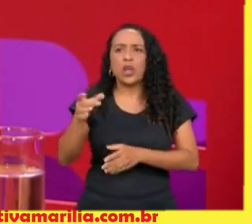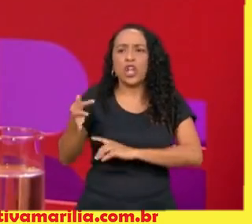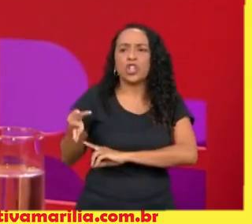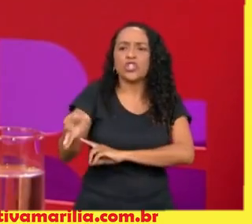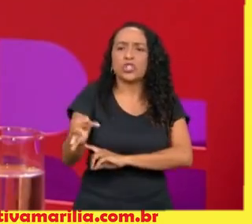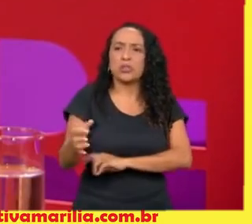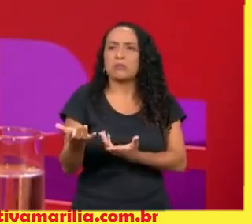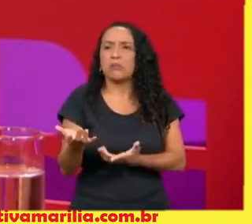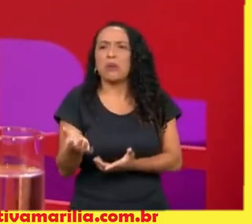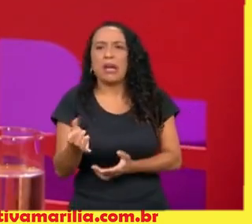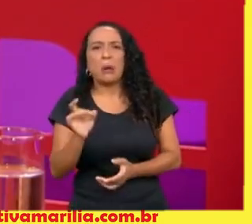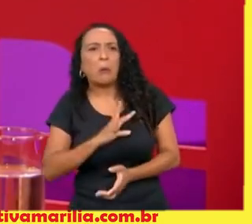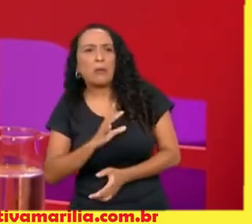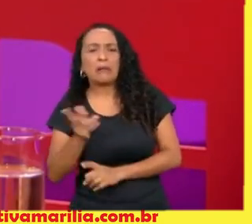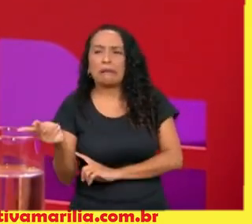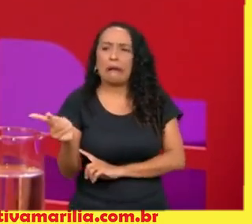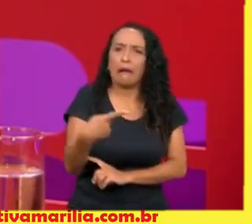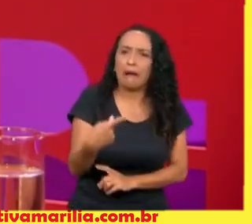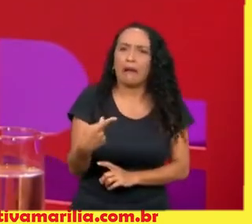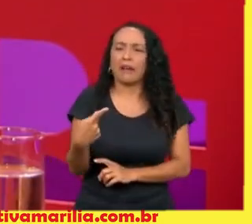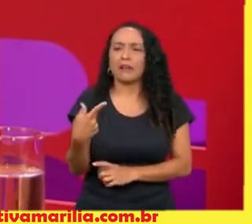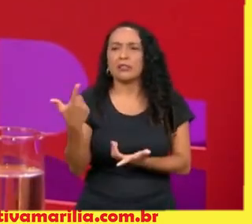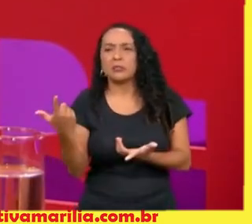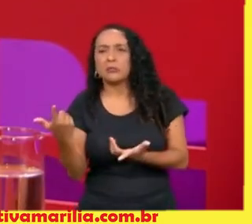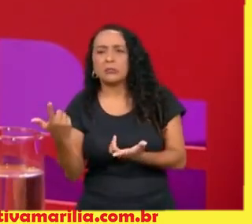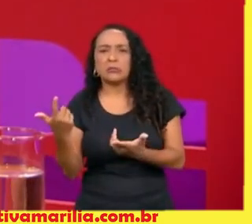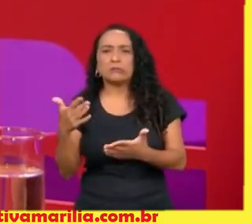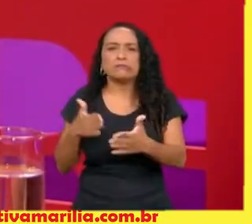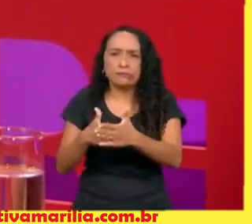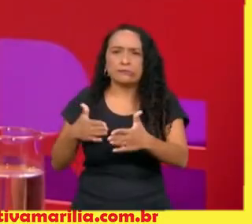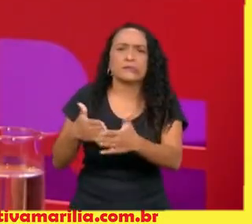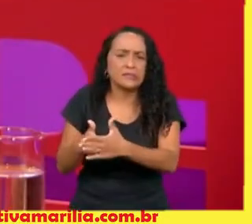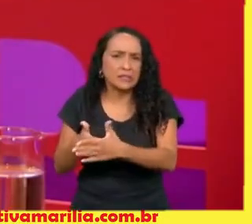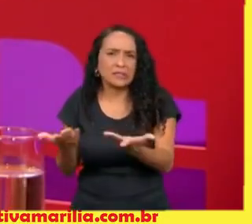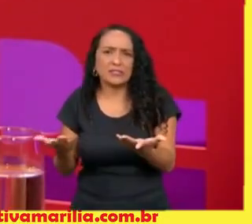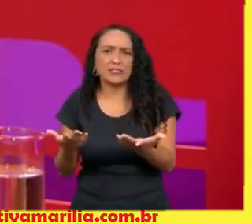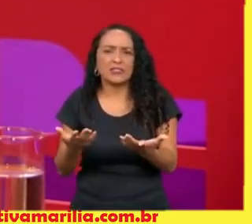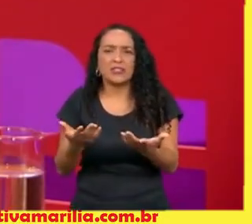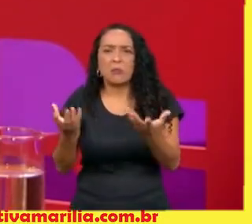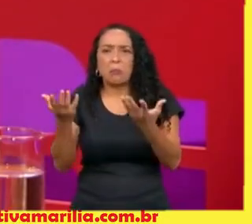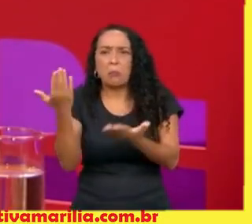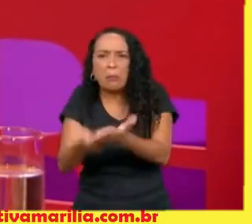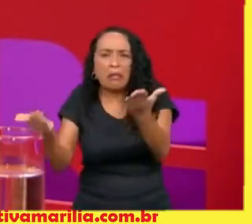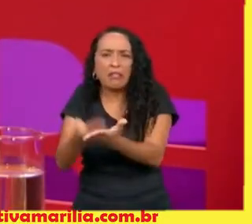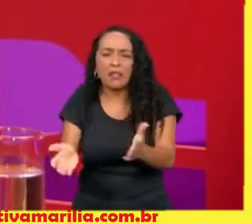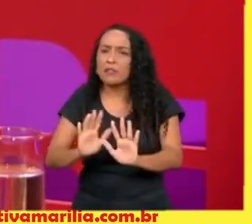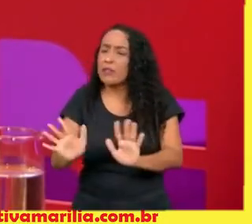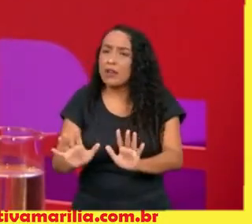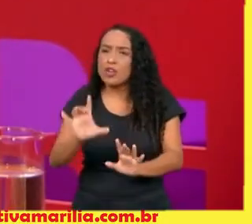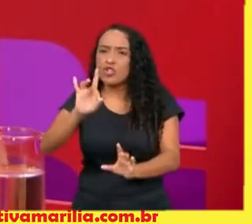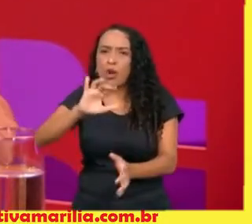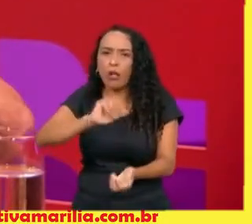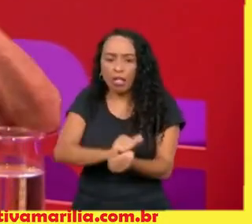errar, com risco de bater a cabeça na parede, com risco de fracassar. Você adere